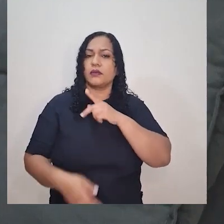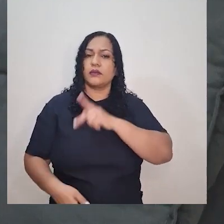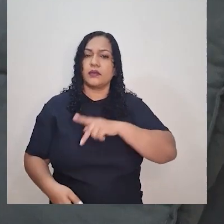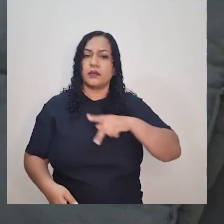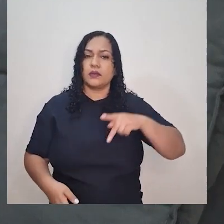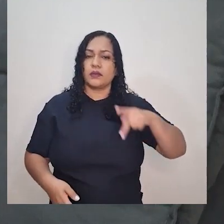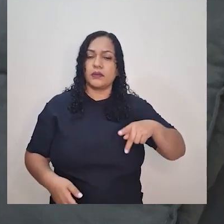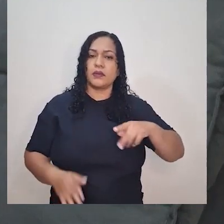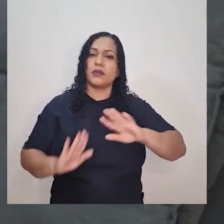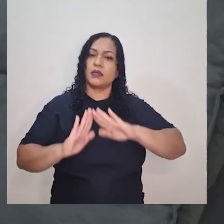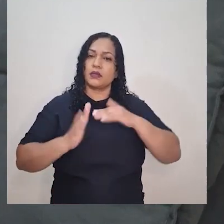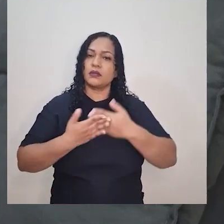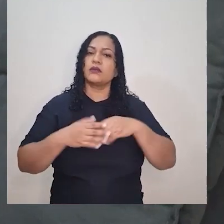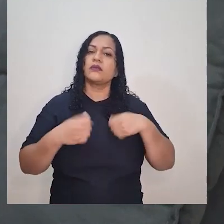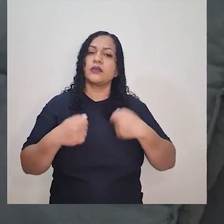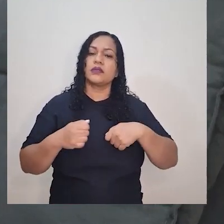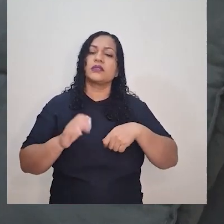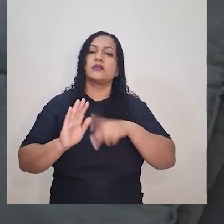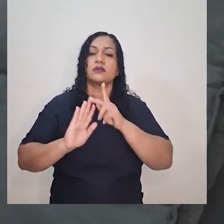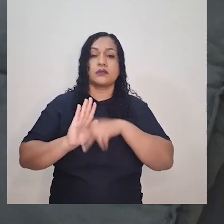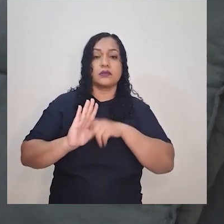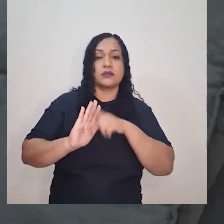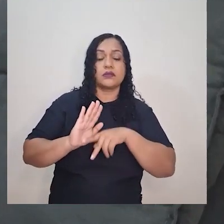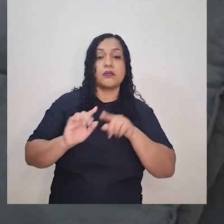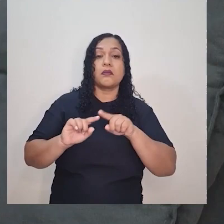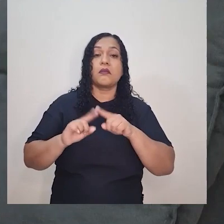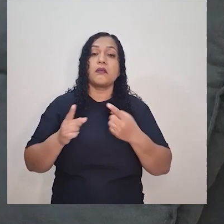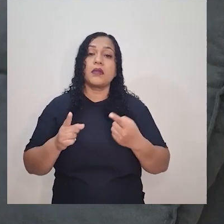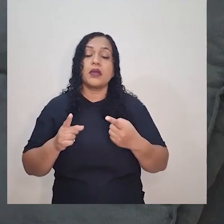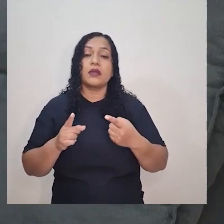falei, a escola precisa ter esse projeto, mas para